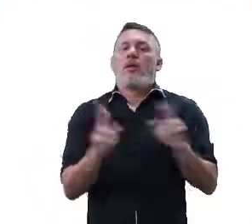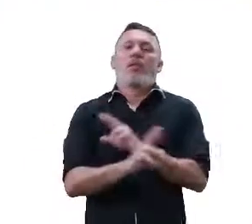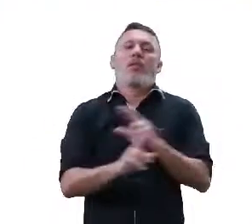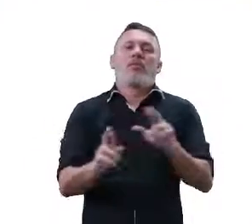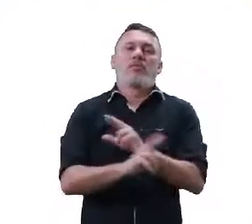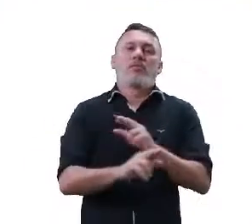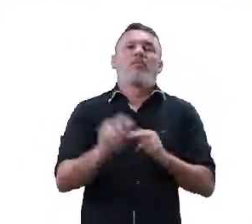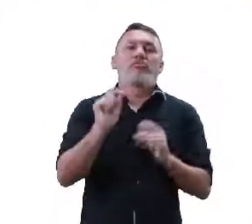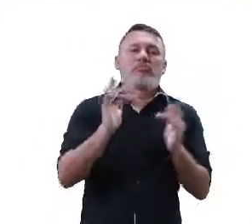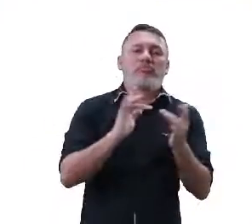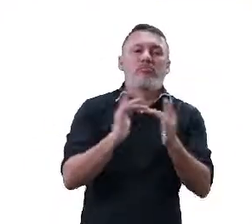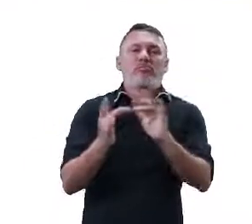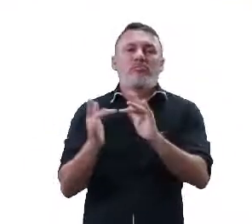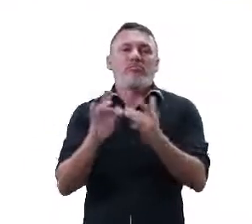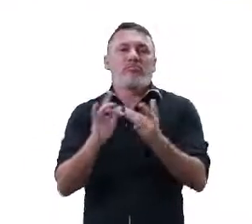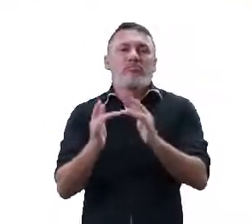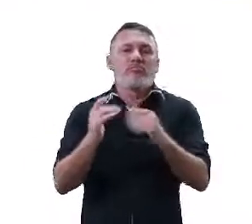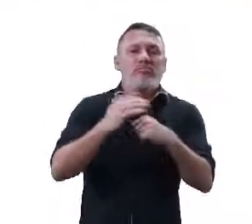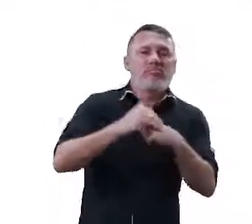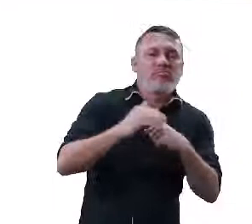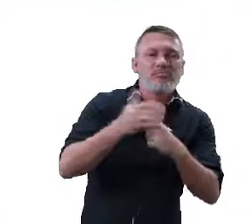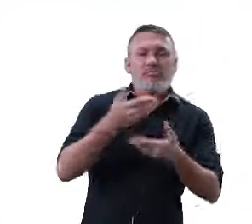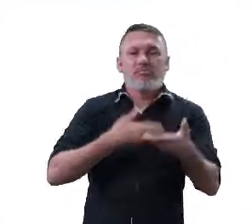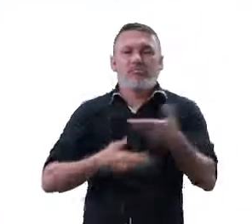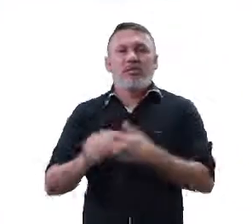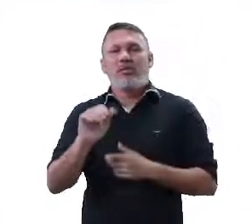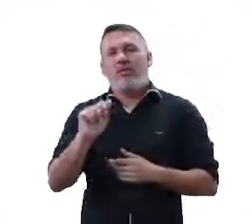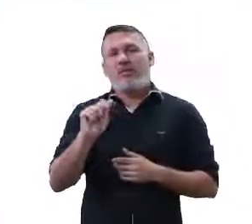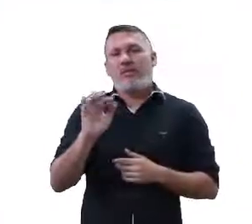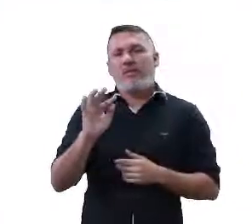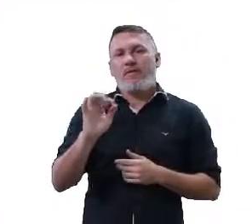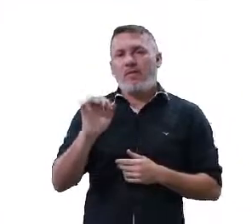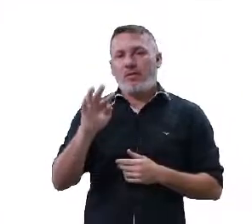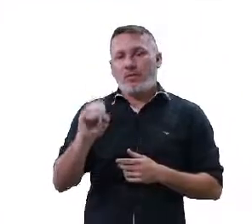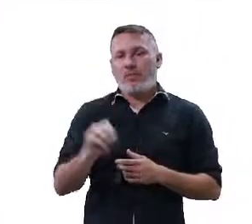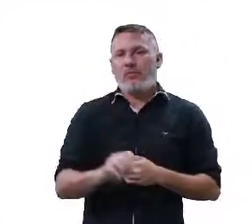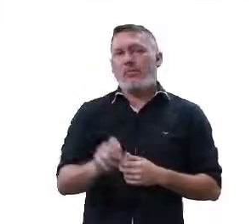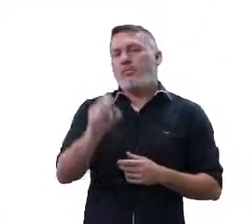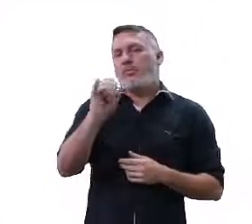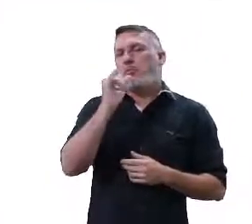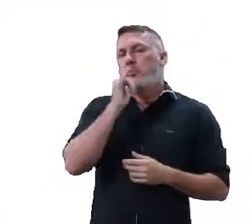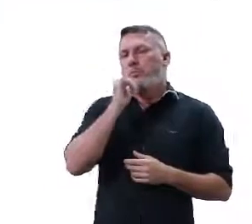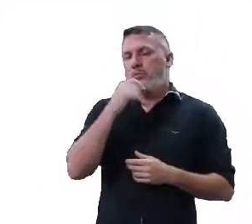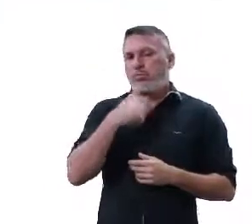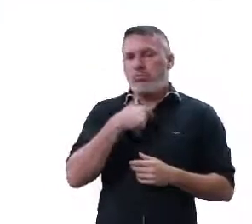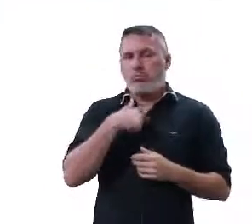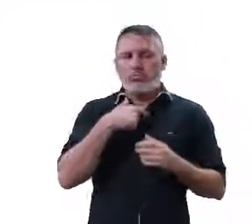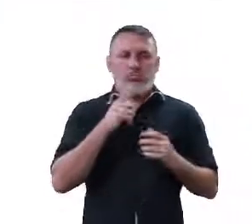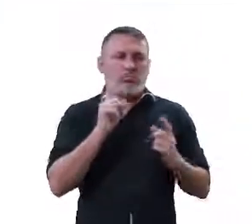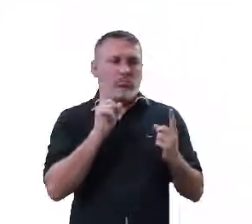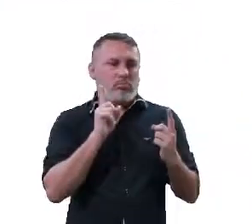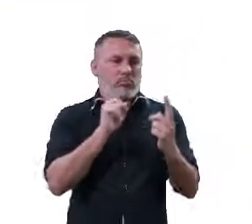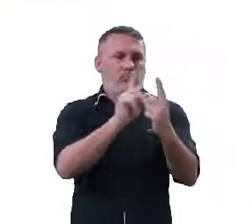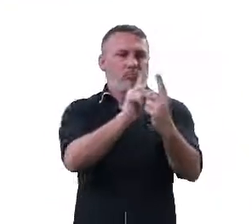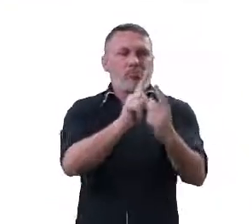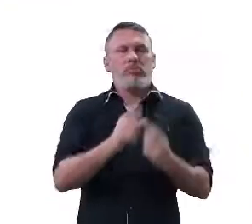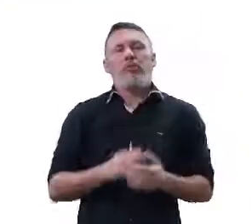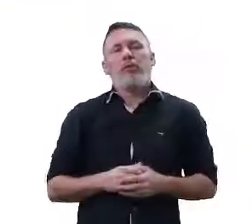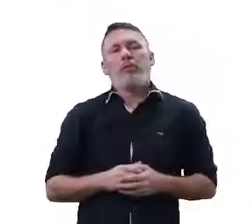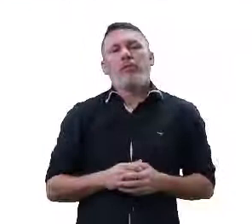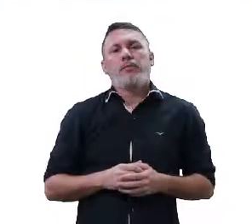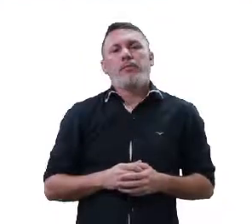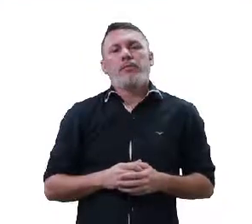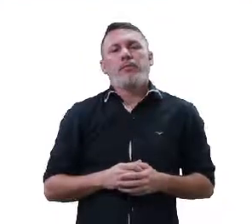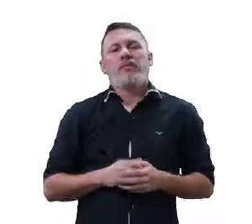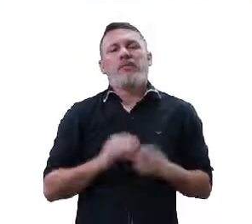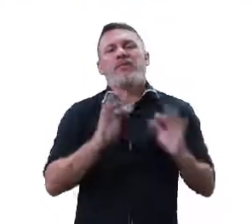relacionamentos afetivos, né? Se eu chegasse para os meus pais e falasse que eu